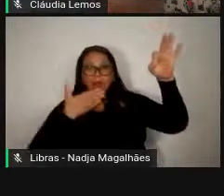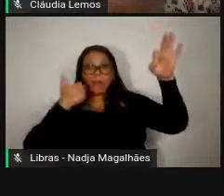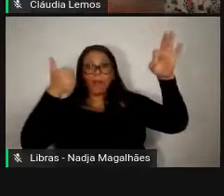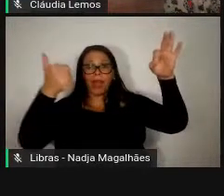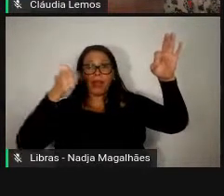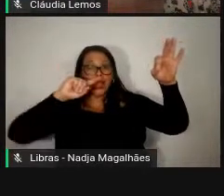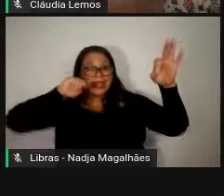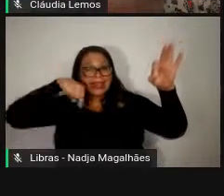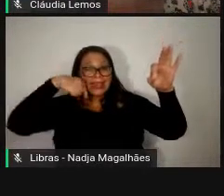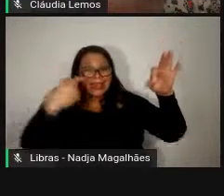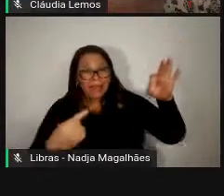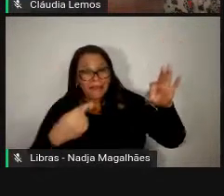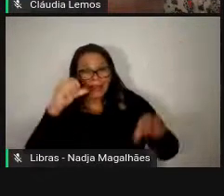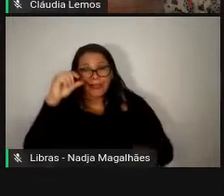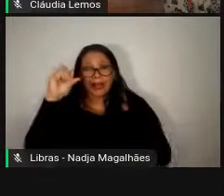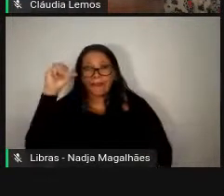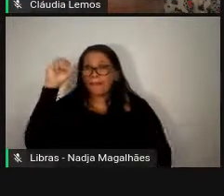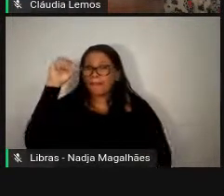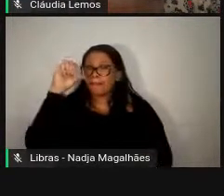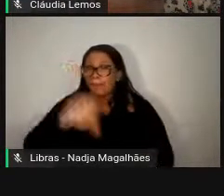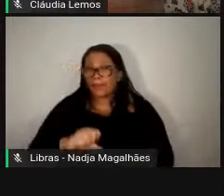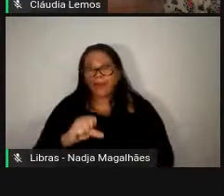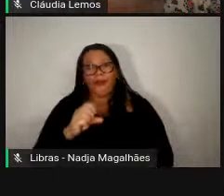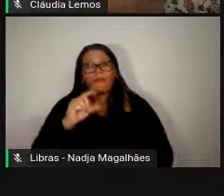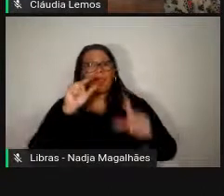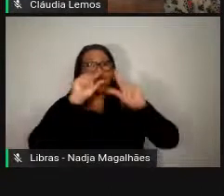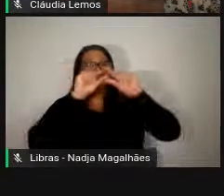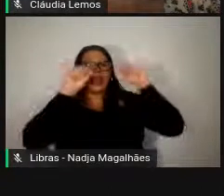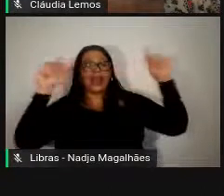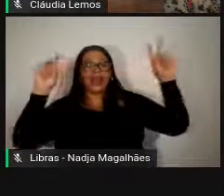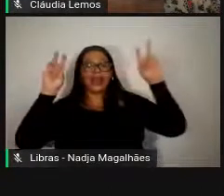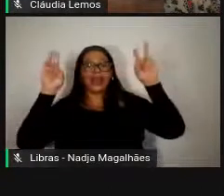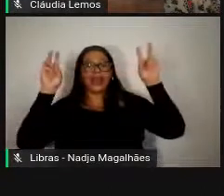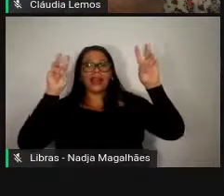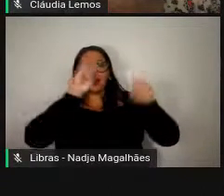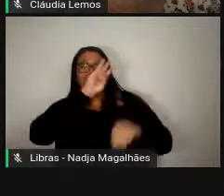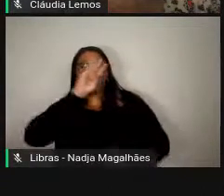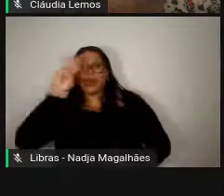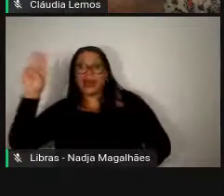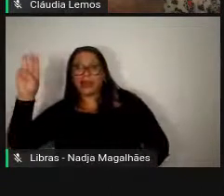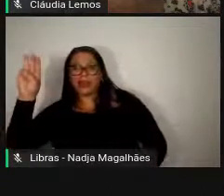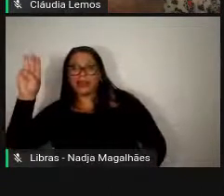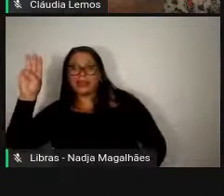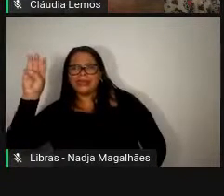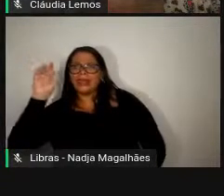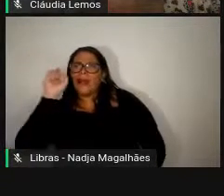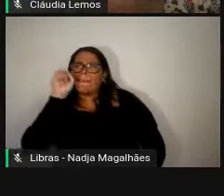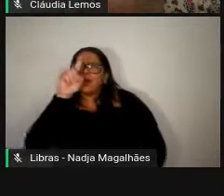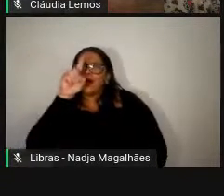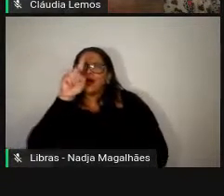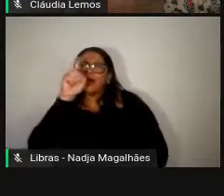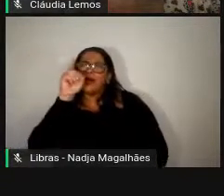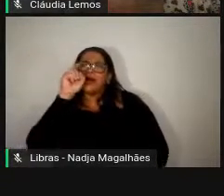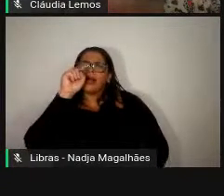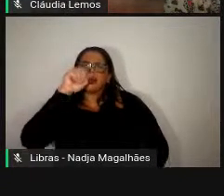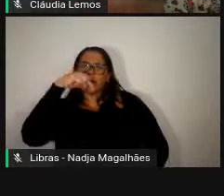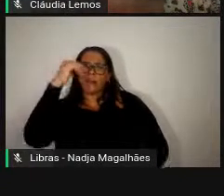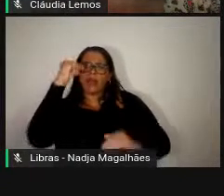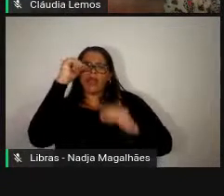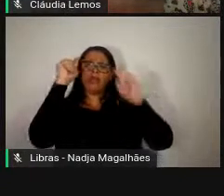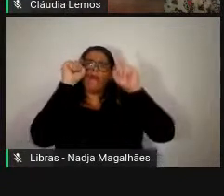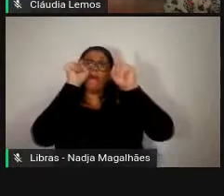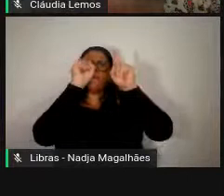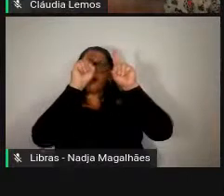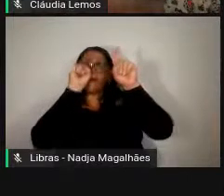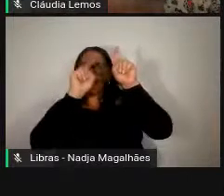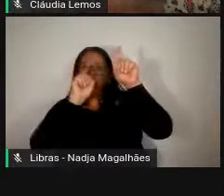pior. Você precisava entrar num link que falava Secretaria-Geral da Mesa. Então, nem numa agenda ficava, sabe?